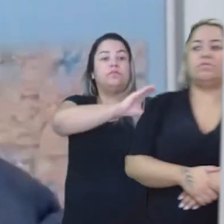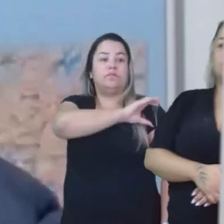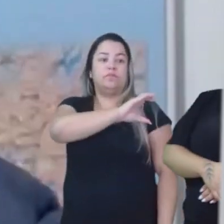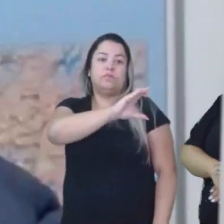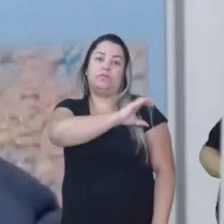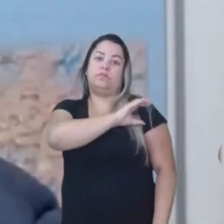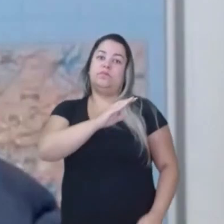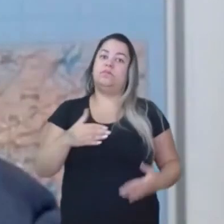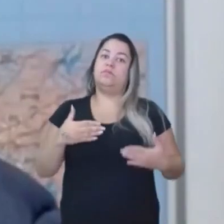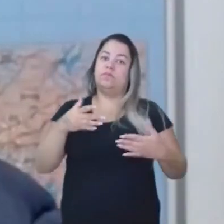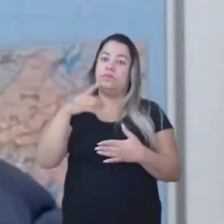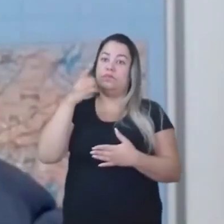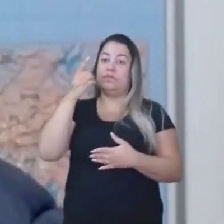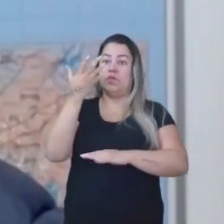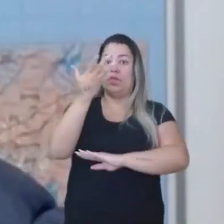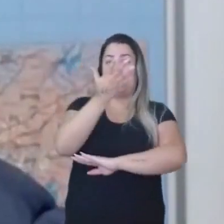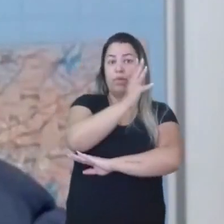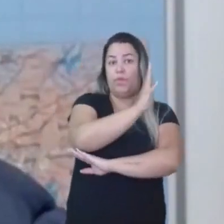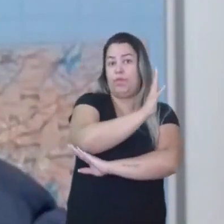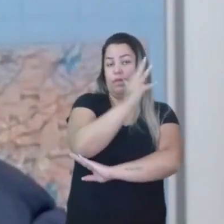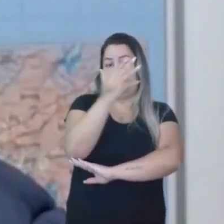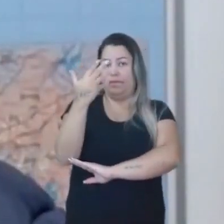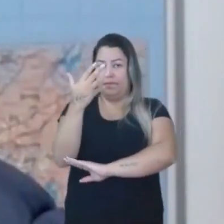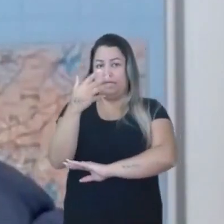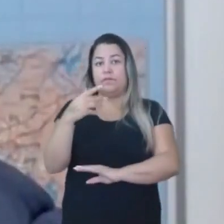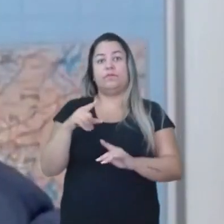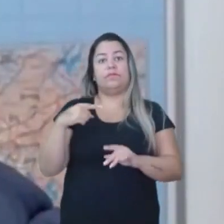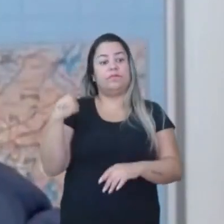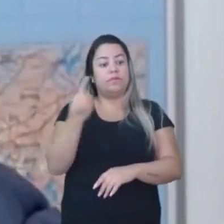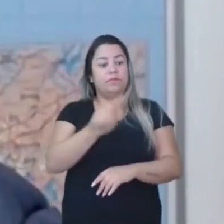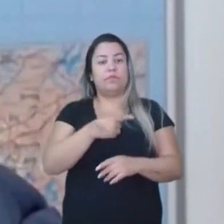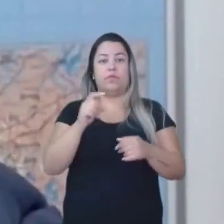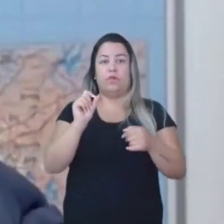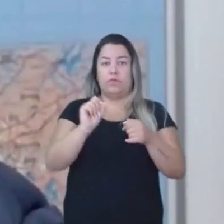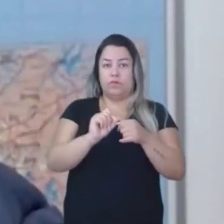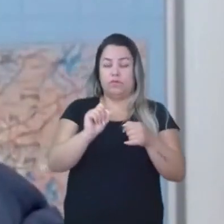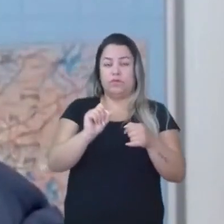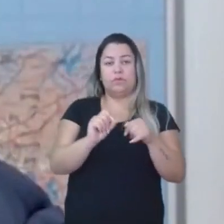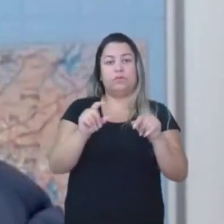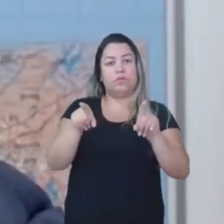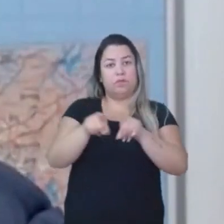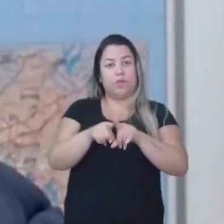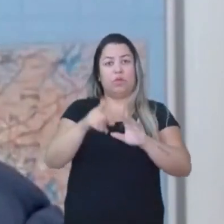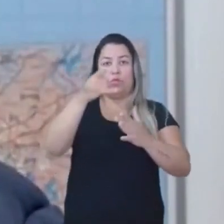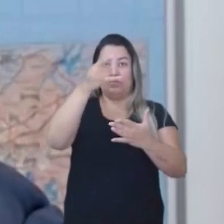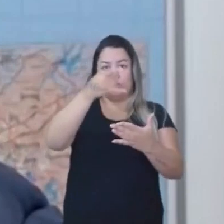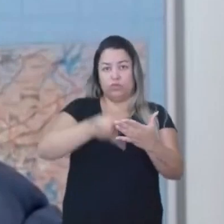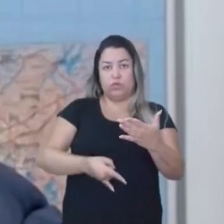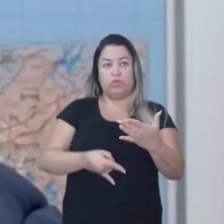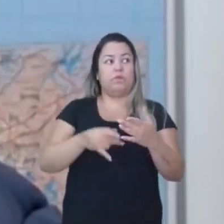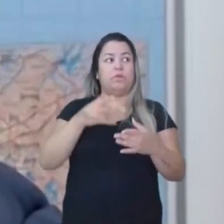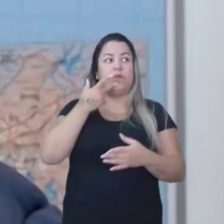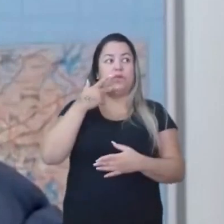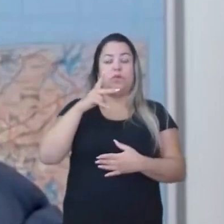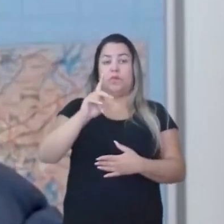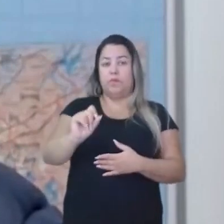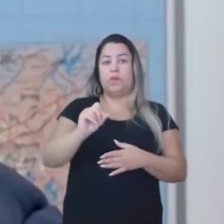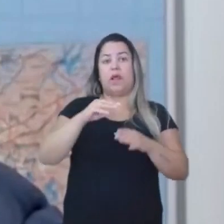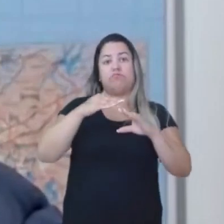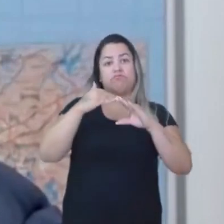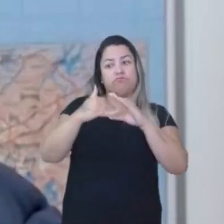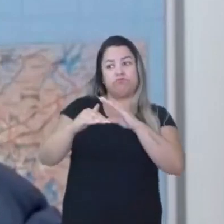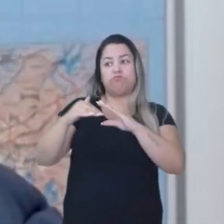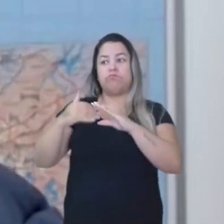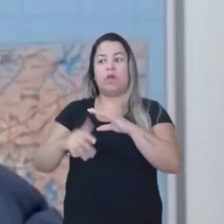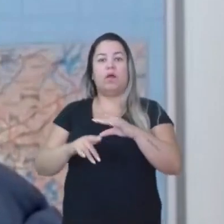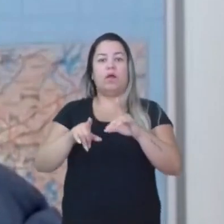Frente Parlamentar Ambientalista, nós elaboramos um documento e encaminhamos